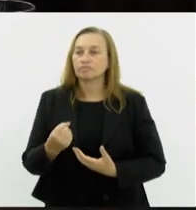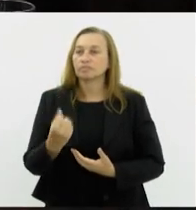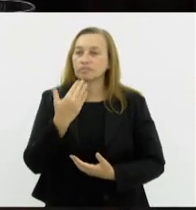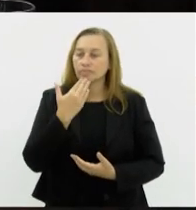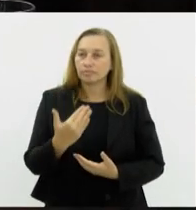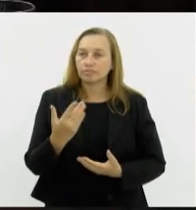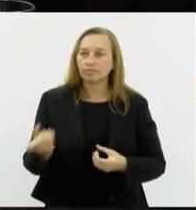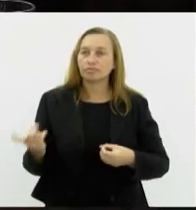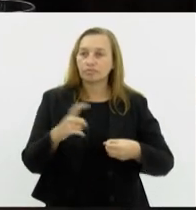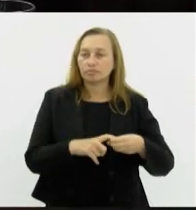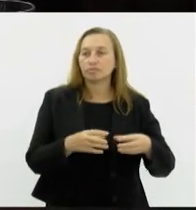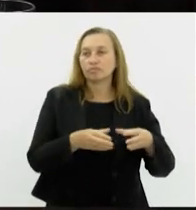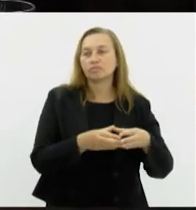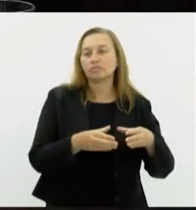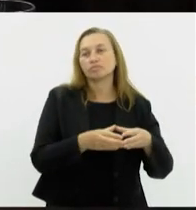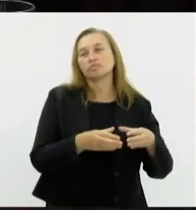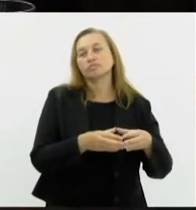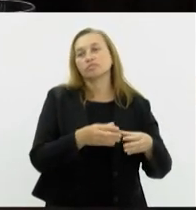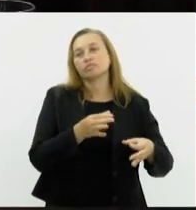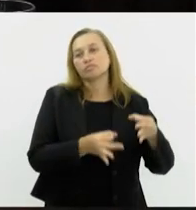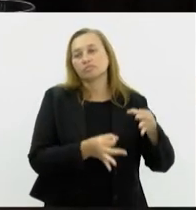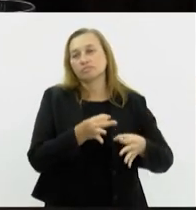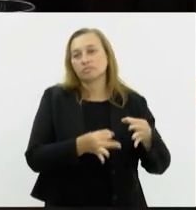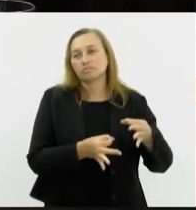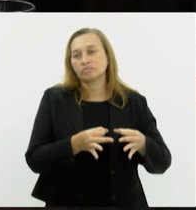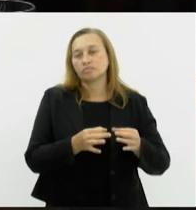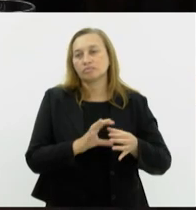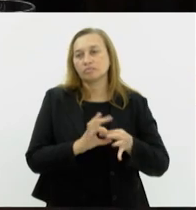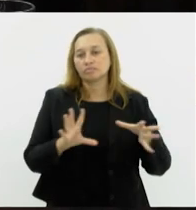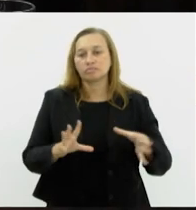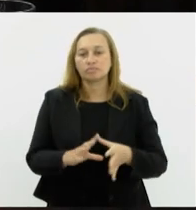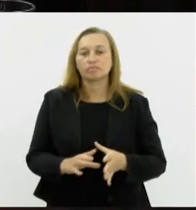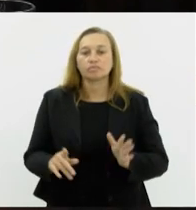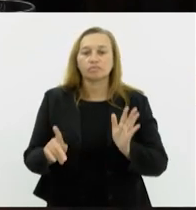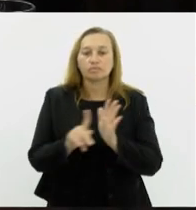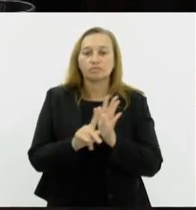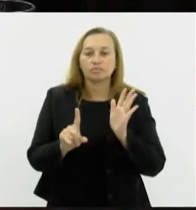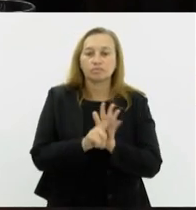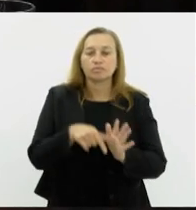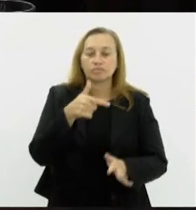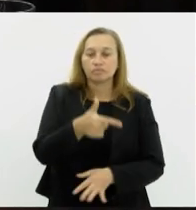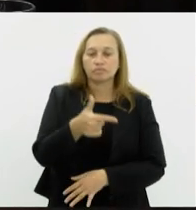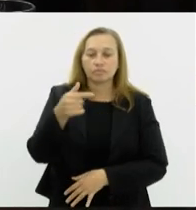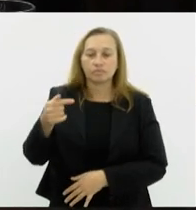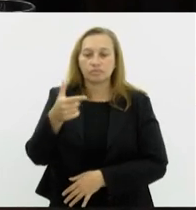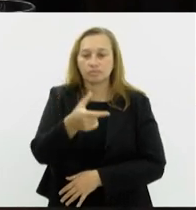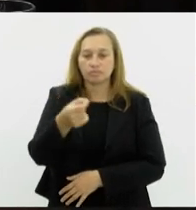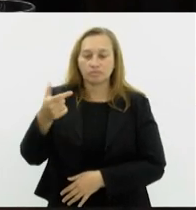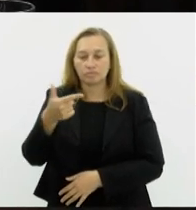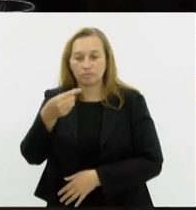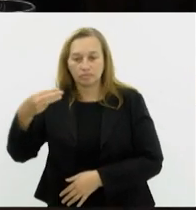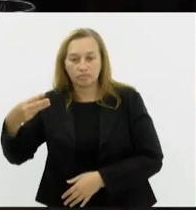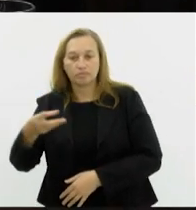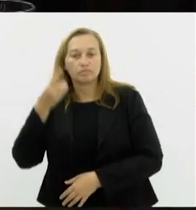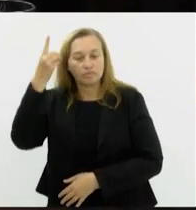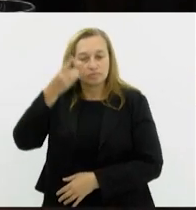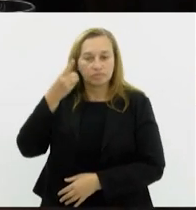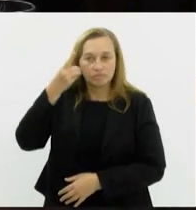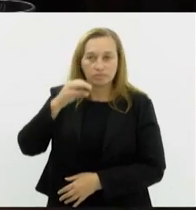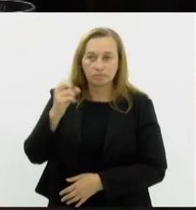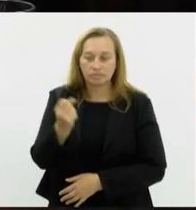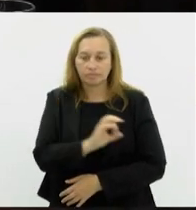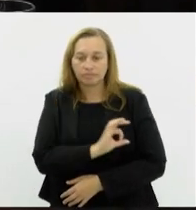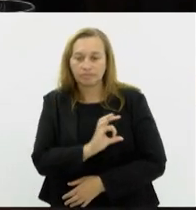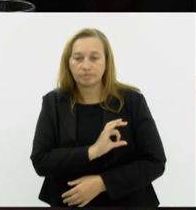retorne o projeto à CCJ para a deliberação. Projeto de Lei 27/2023, de autoria da deputada Marta Rocha,